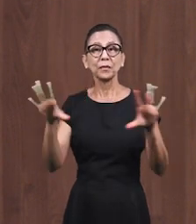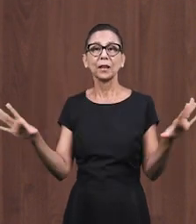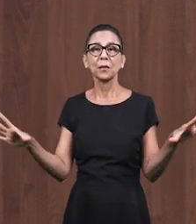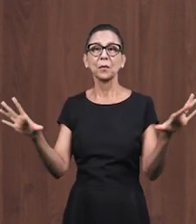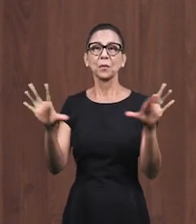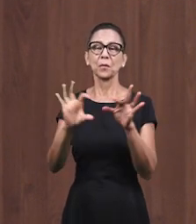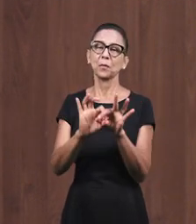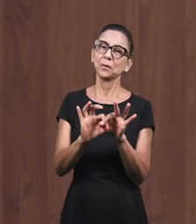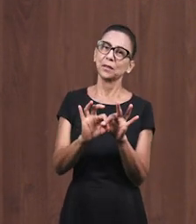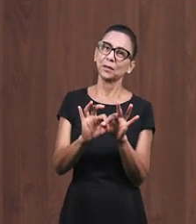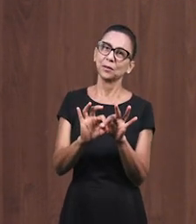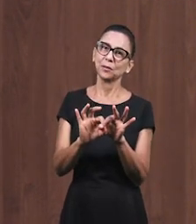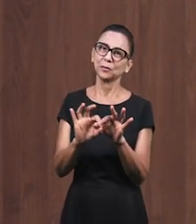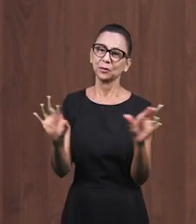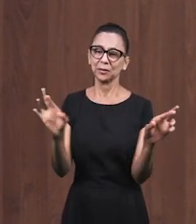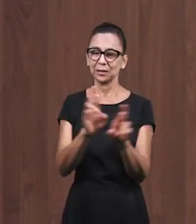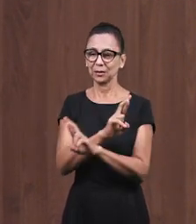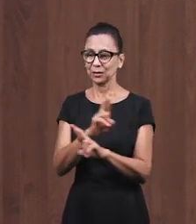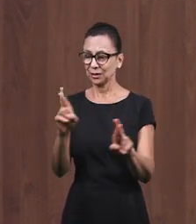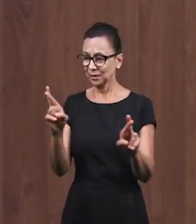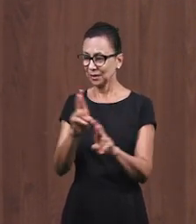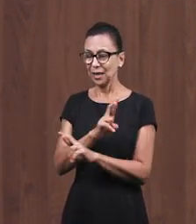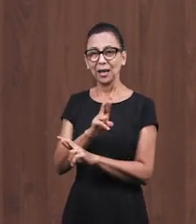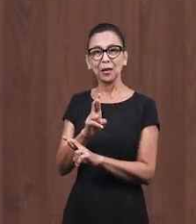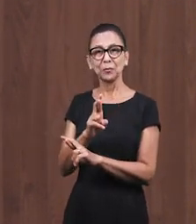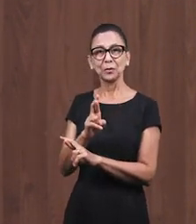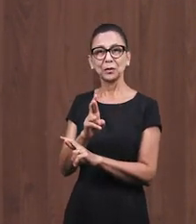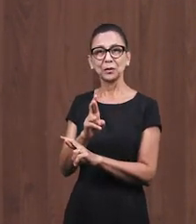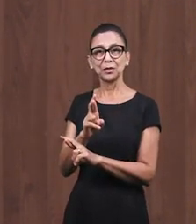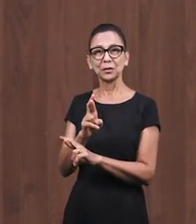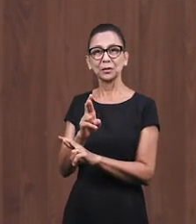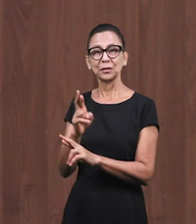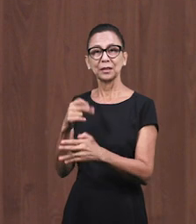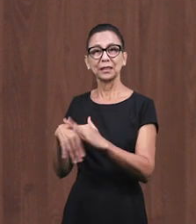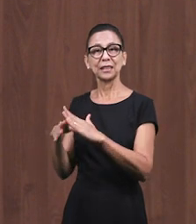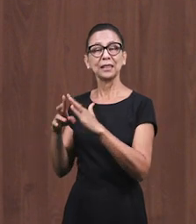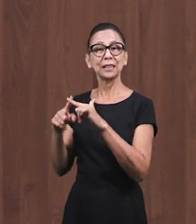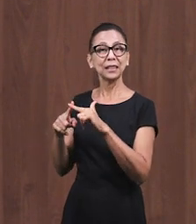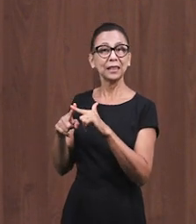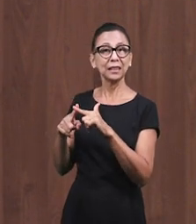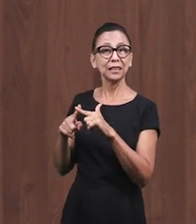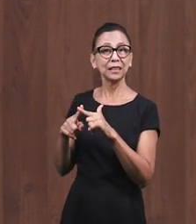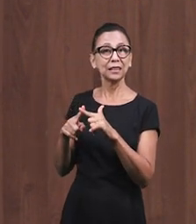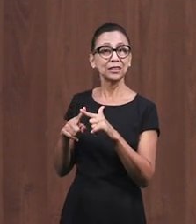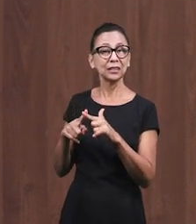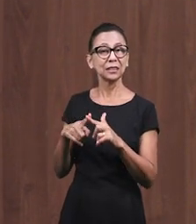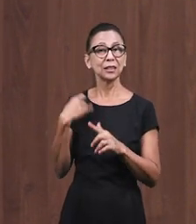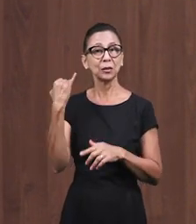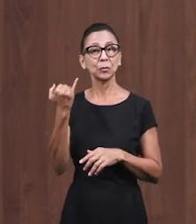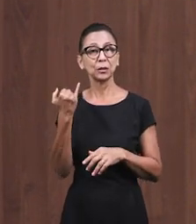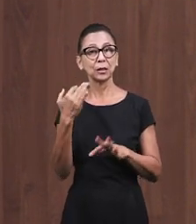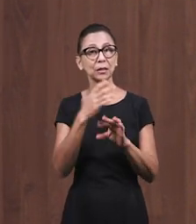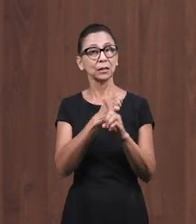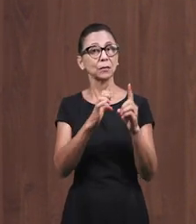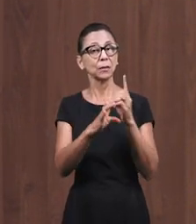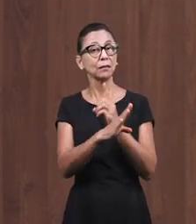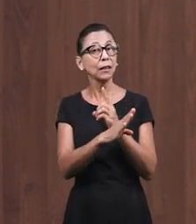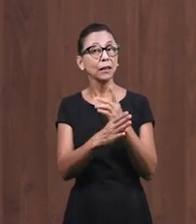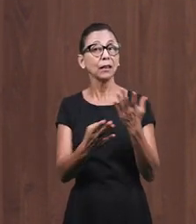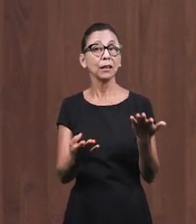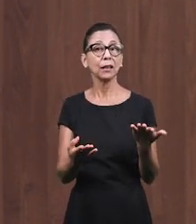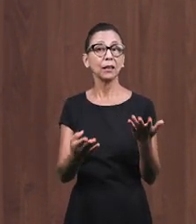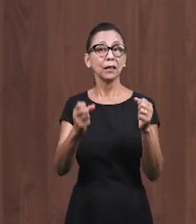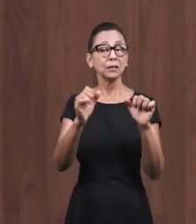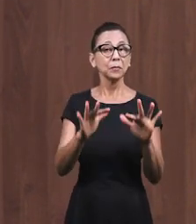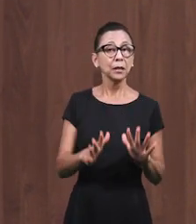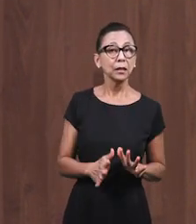de vivermos no corpo, nos faz desejar momentos do culto, das EBDs, e ali somos o quê?